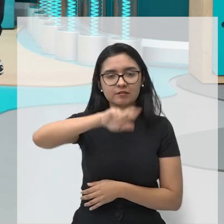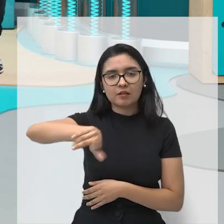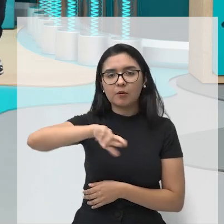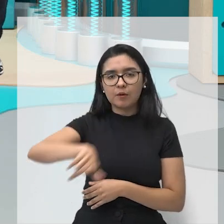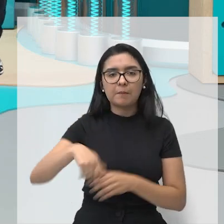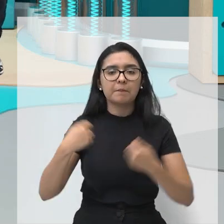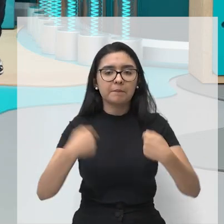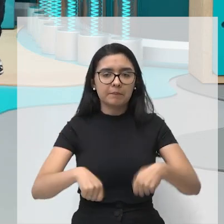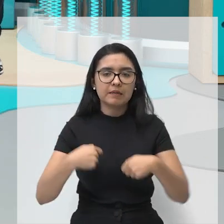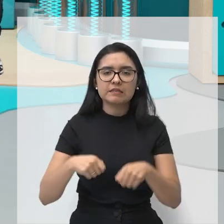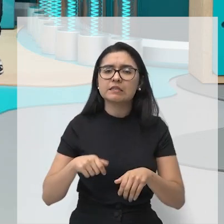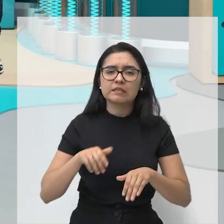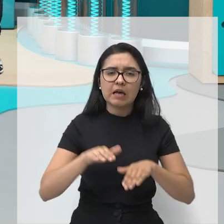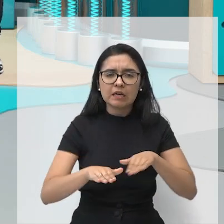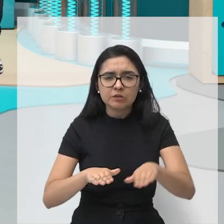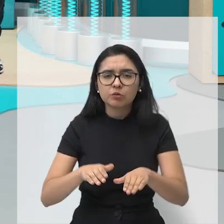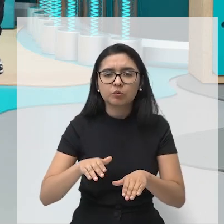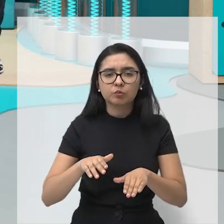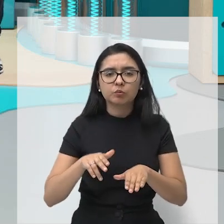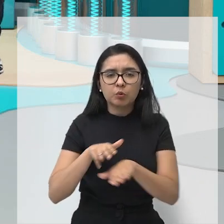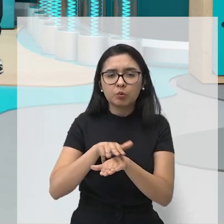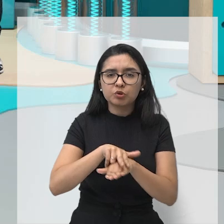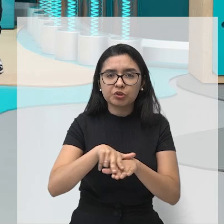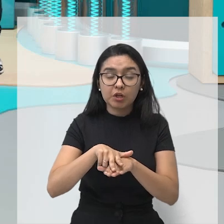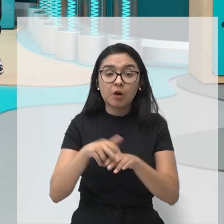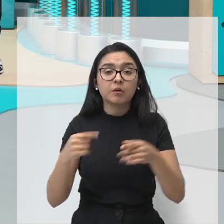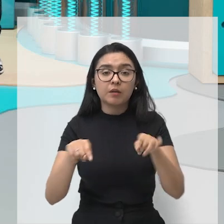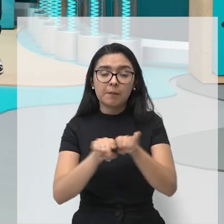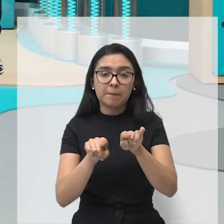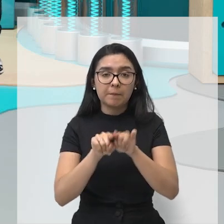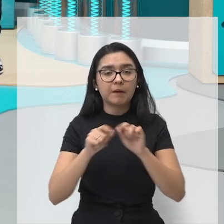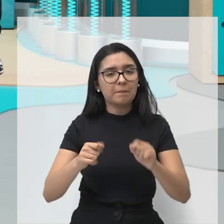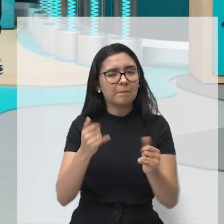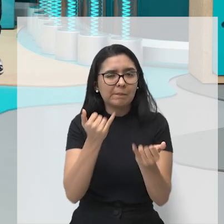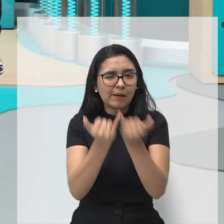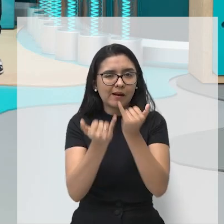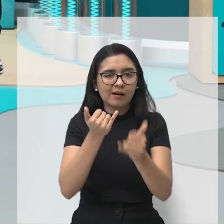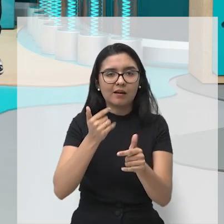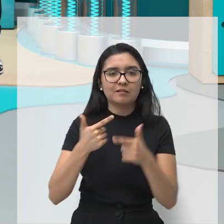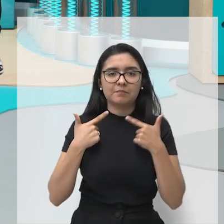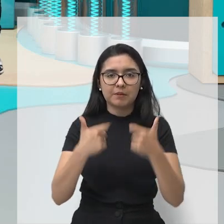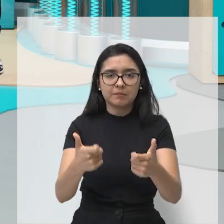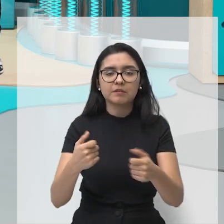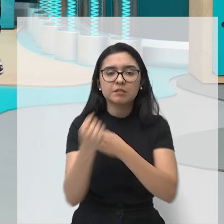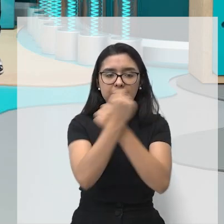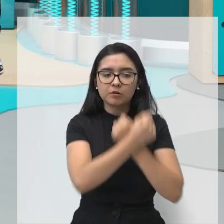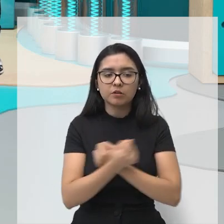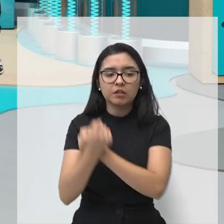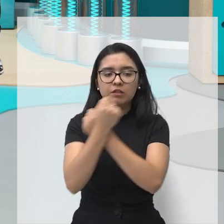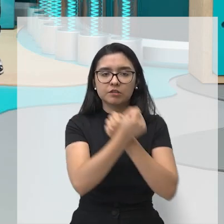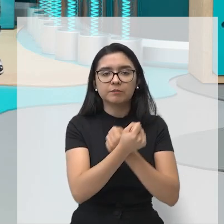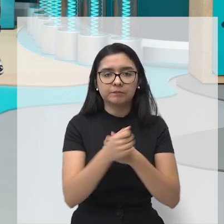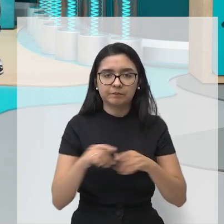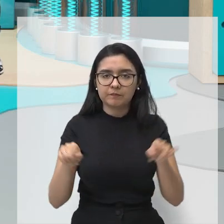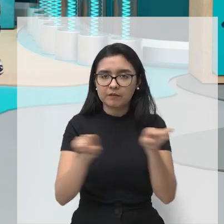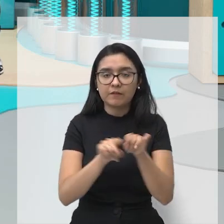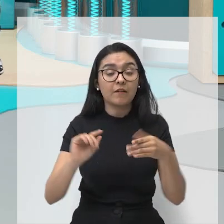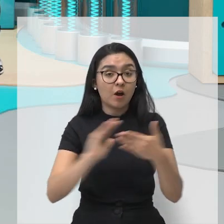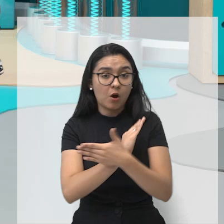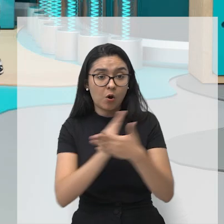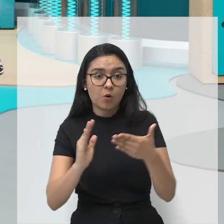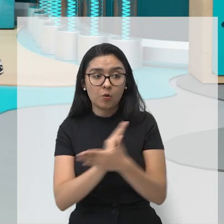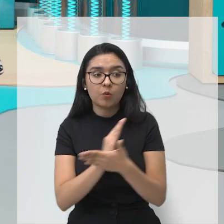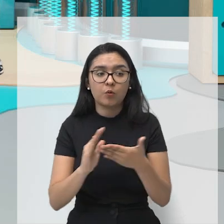vai ter que rastejar no chão, quase que como numa guerra mesmo, se proteger. A gente vai ter alguns